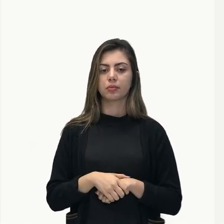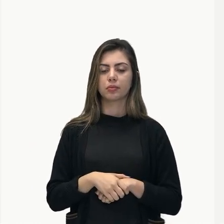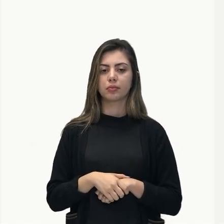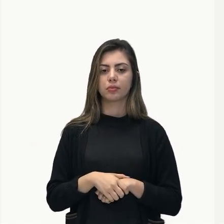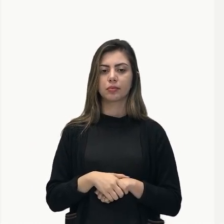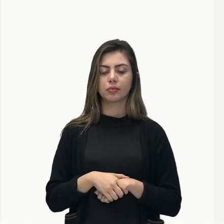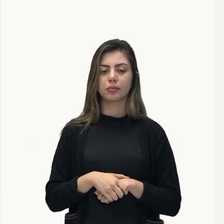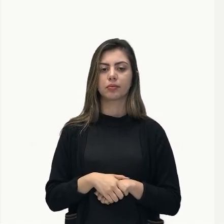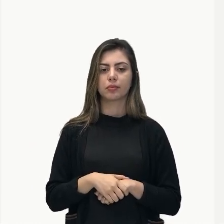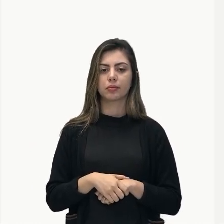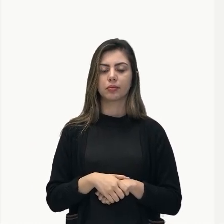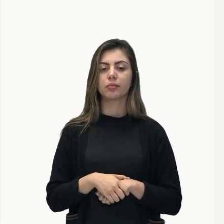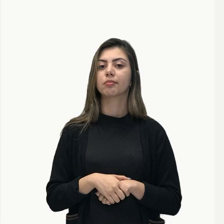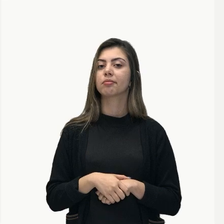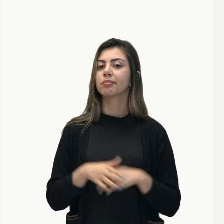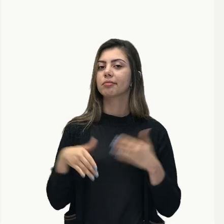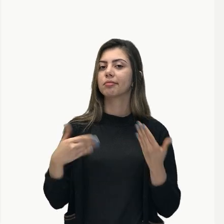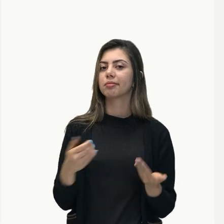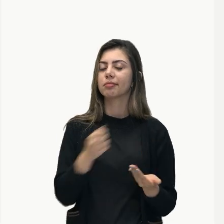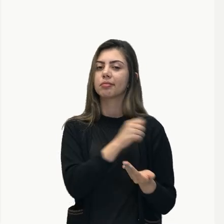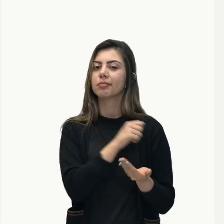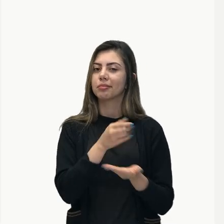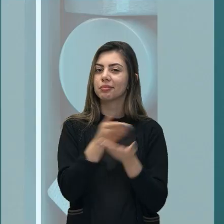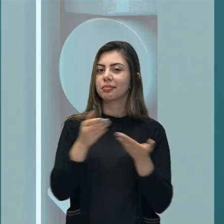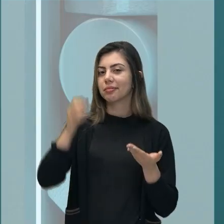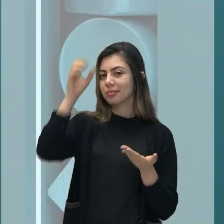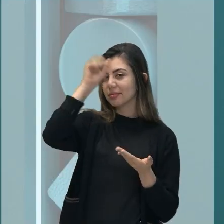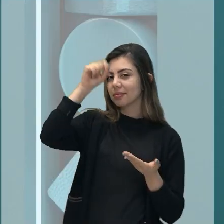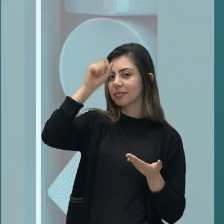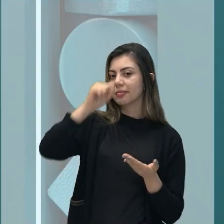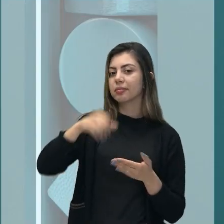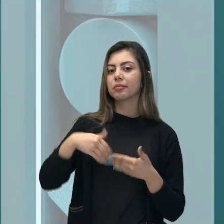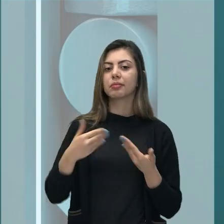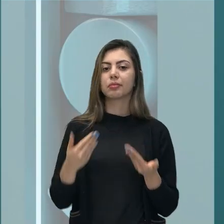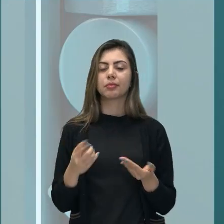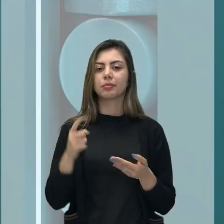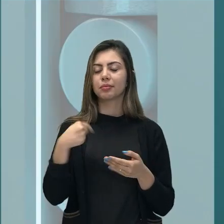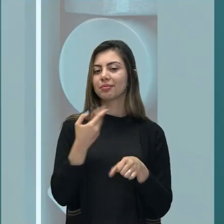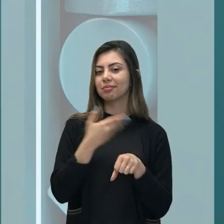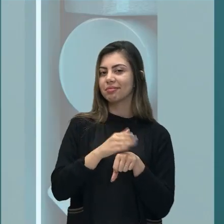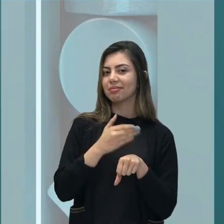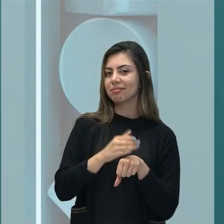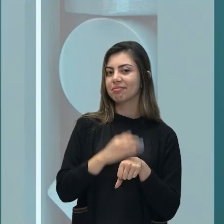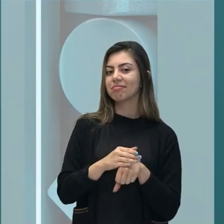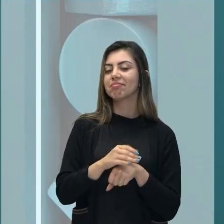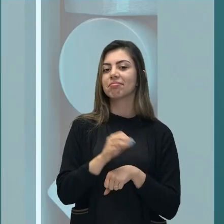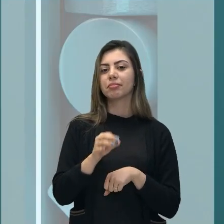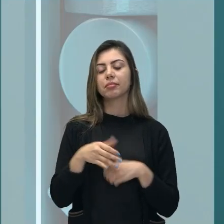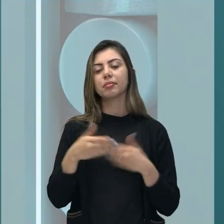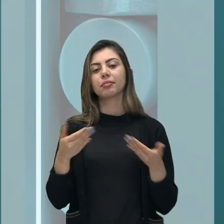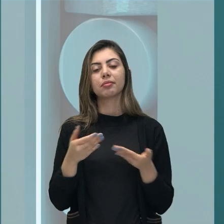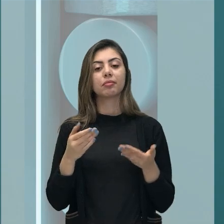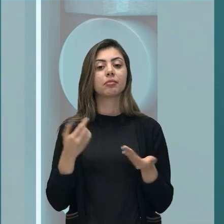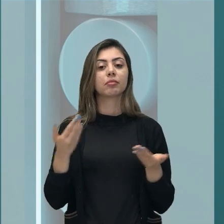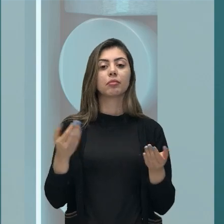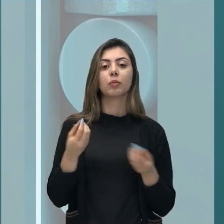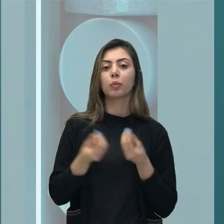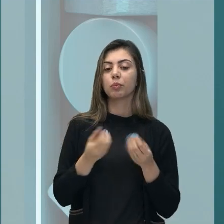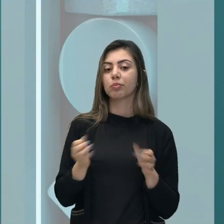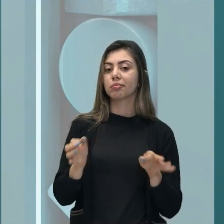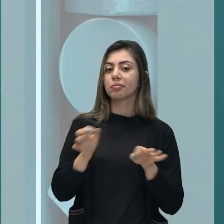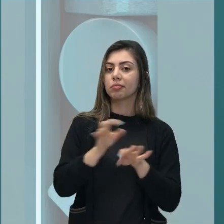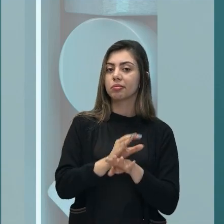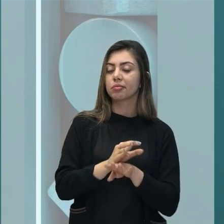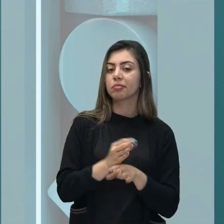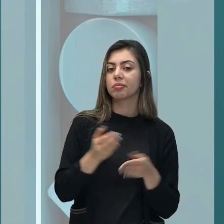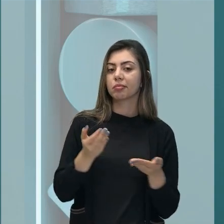lugar. É isso aí, pessoal. Compreenderam? Certo? Aqui é a prática, né? E eu finalizo esse momento,